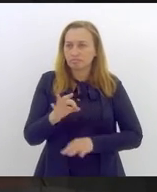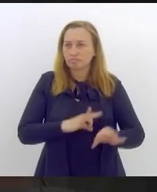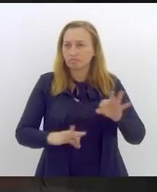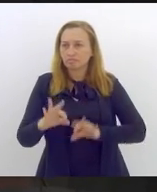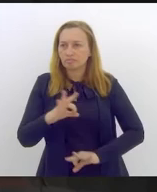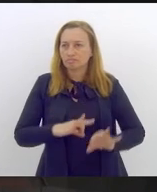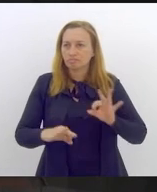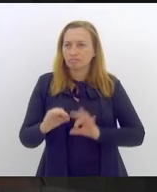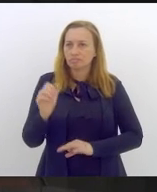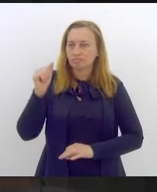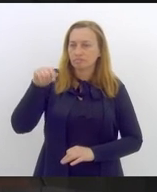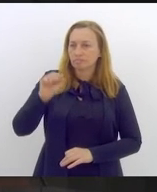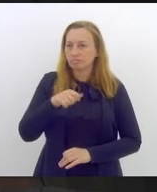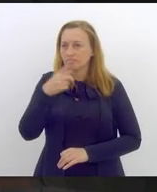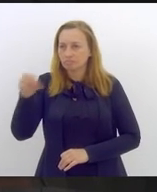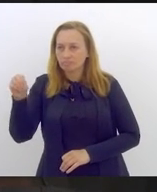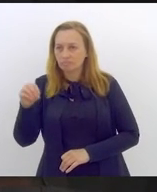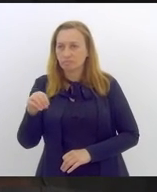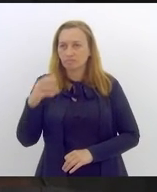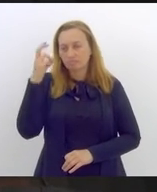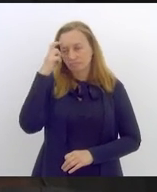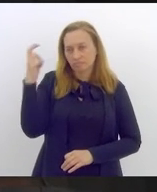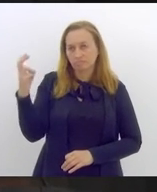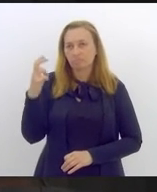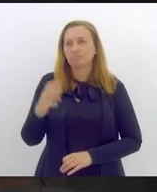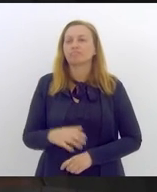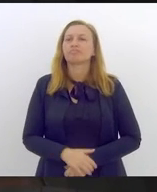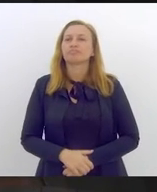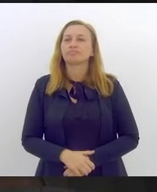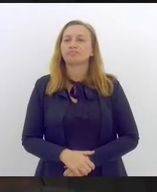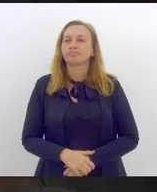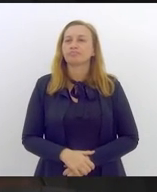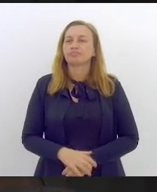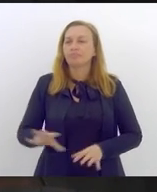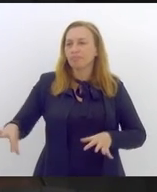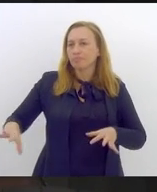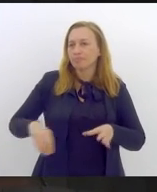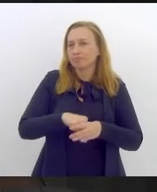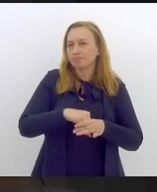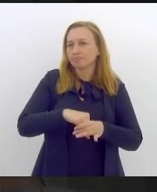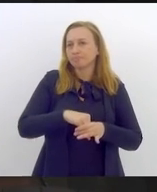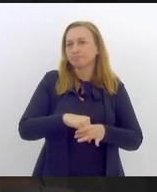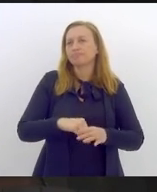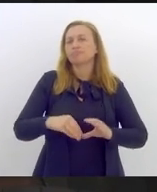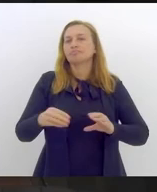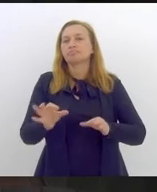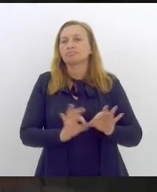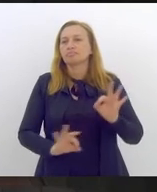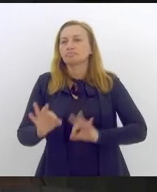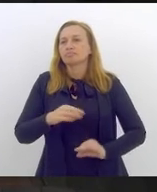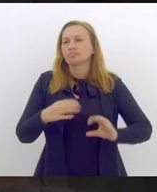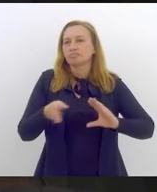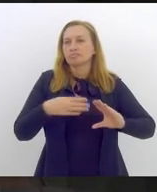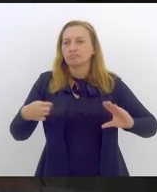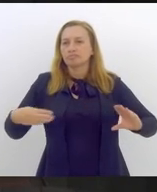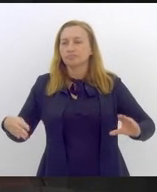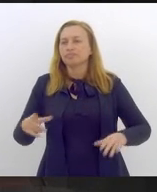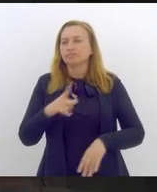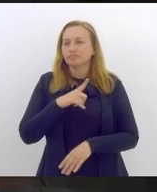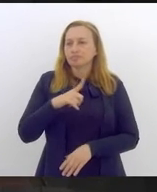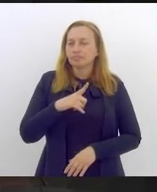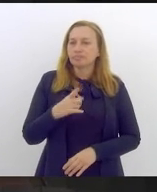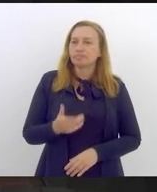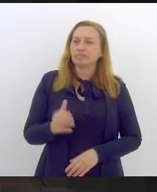no estado do Rio de Janeiro o programa o programa de animação cultural integrava o projeto dos cieps e Aqui nós temos animadores culturais